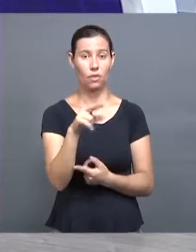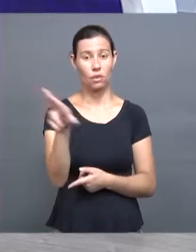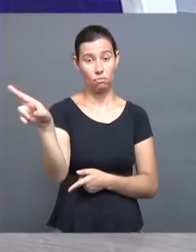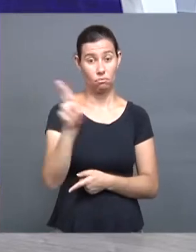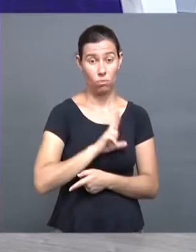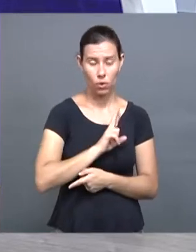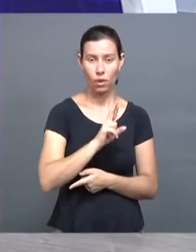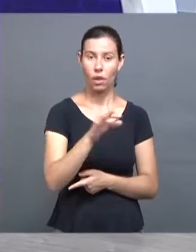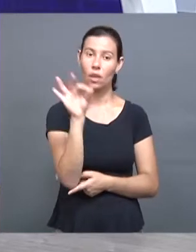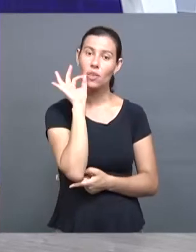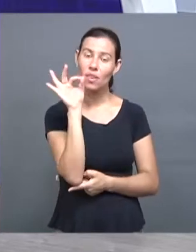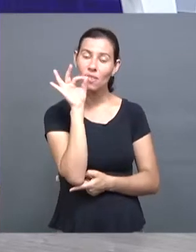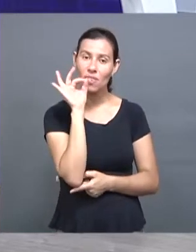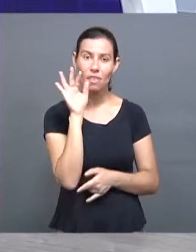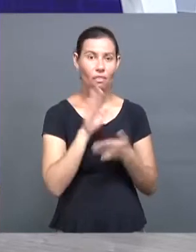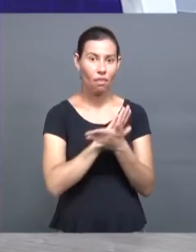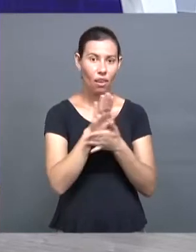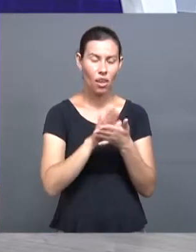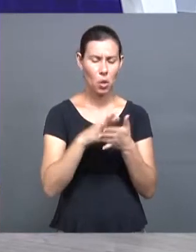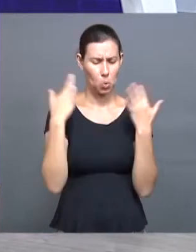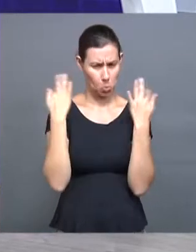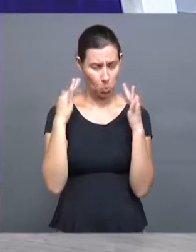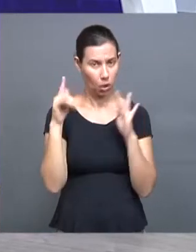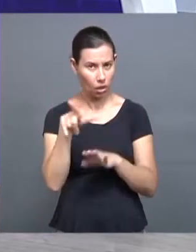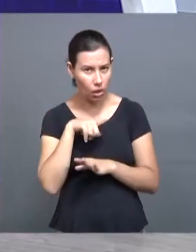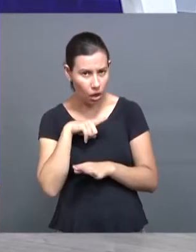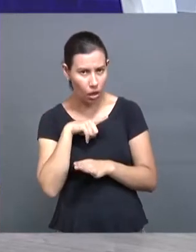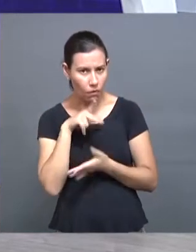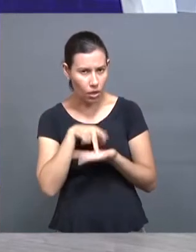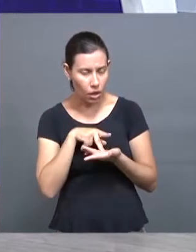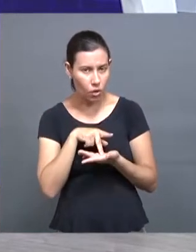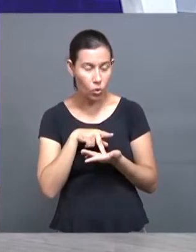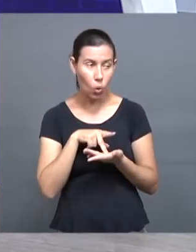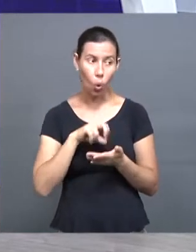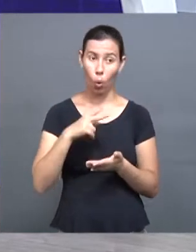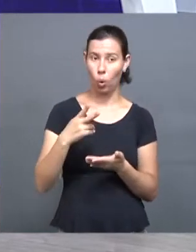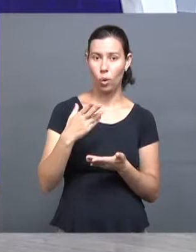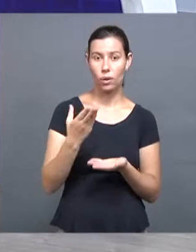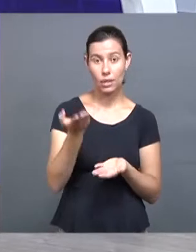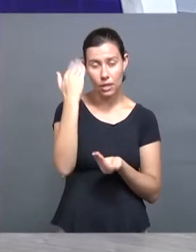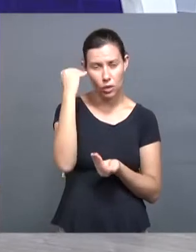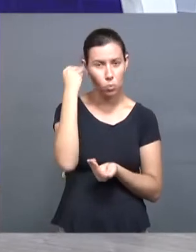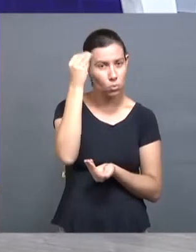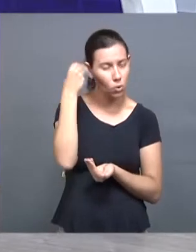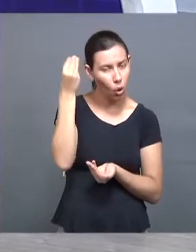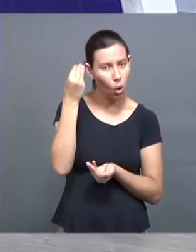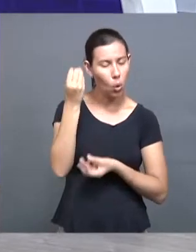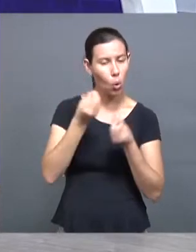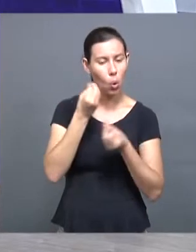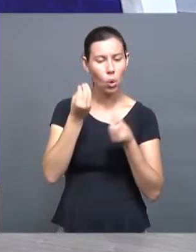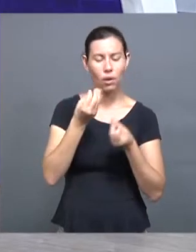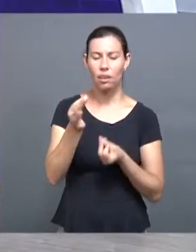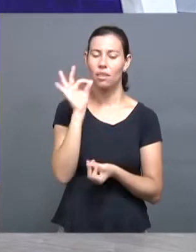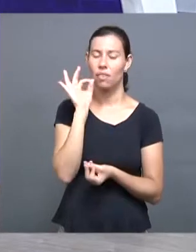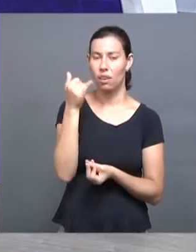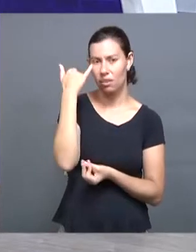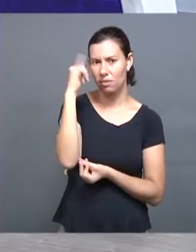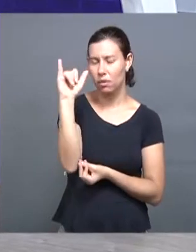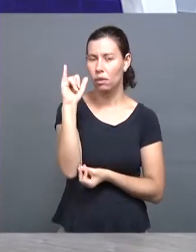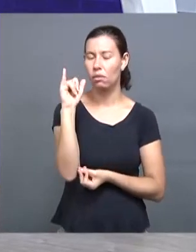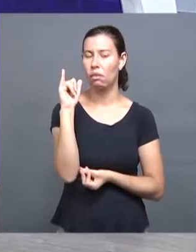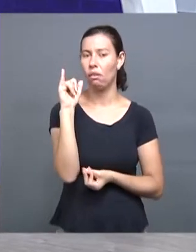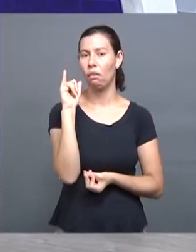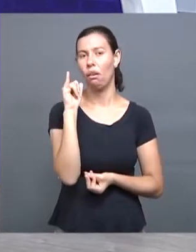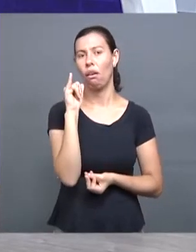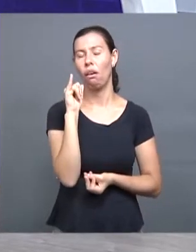sem café, a cabeça dói. Existe isso ou é um fator mais psicológico? Se a pessoa se abstém de algo que está acostumada, a cabeça pode